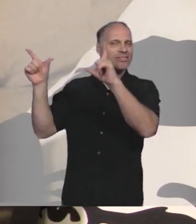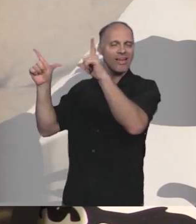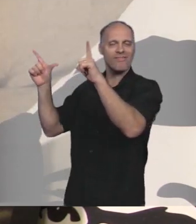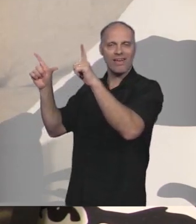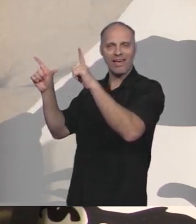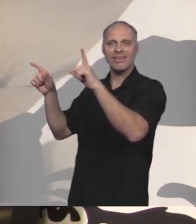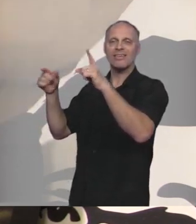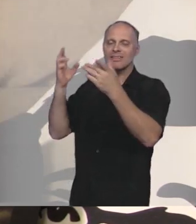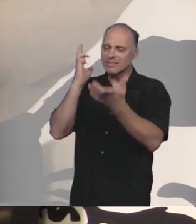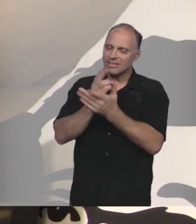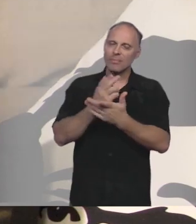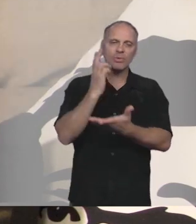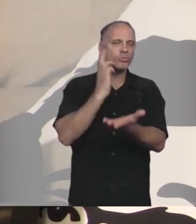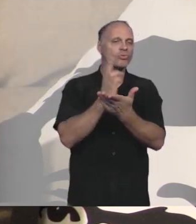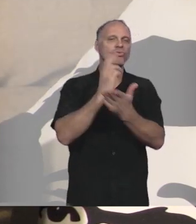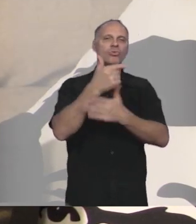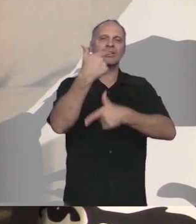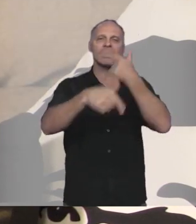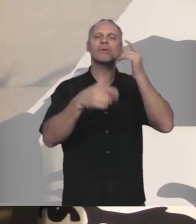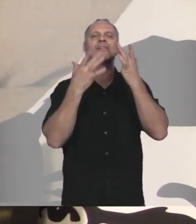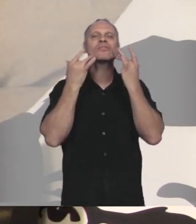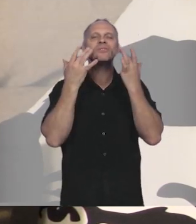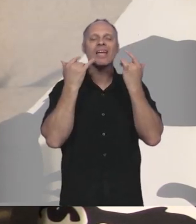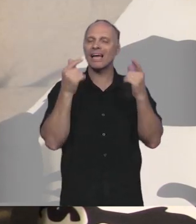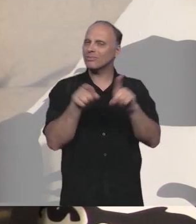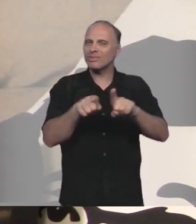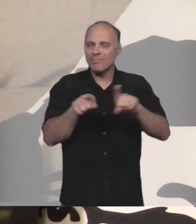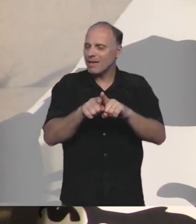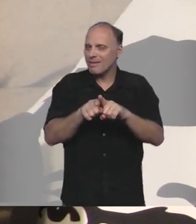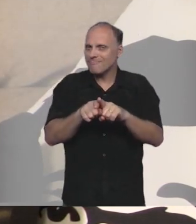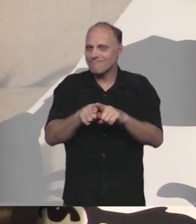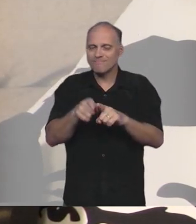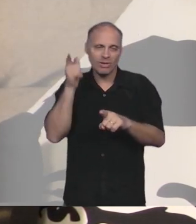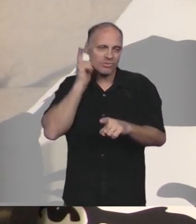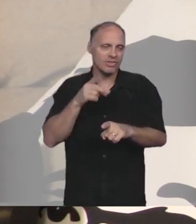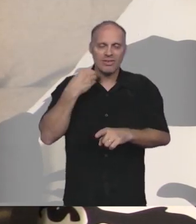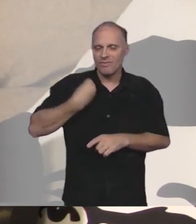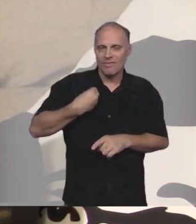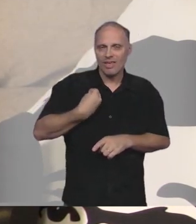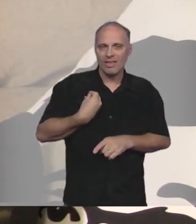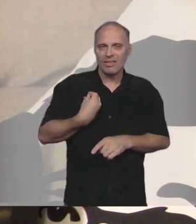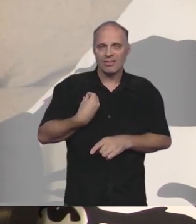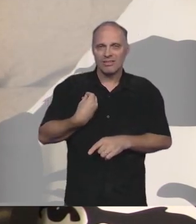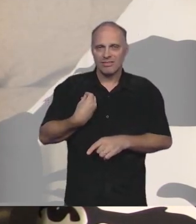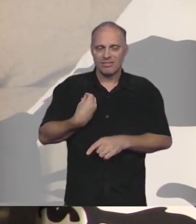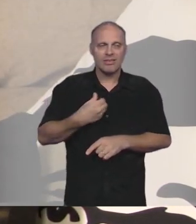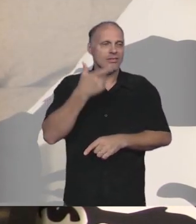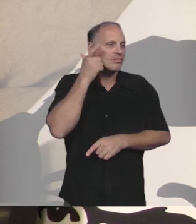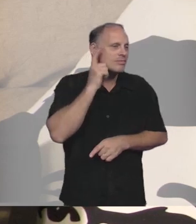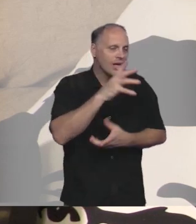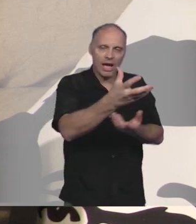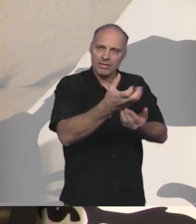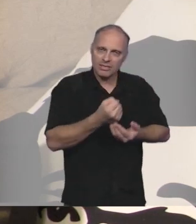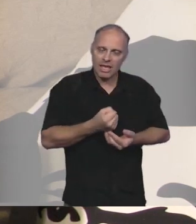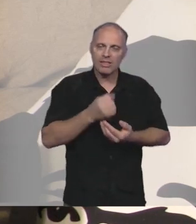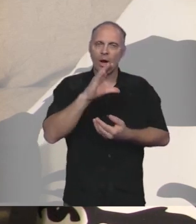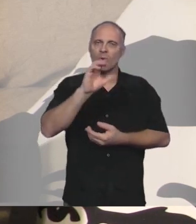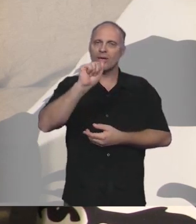para viver, que não nega cachê. E essa é a essência. Agora, quem fica esperando as